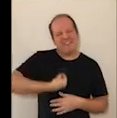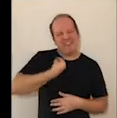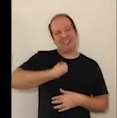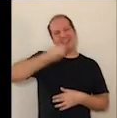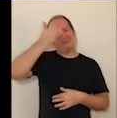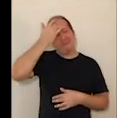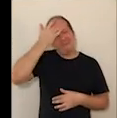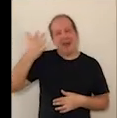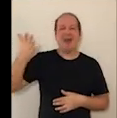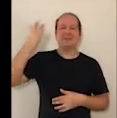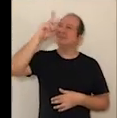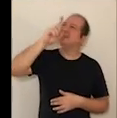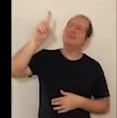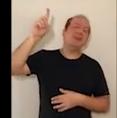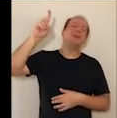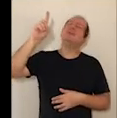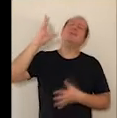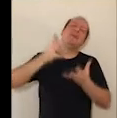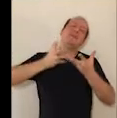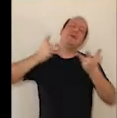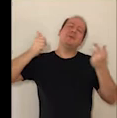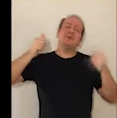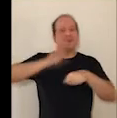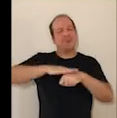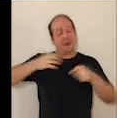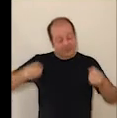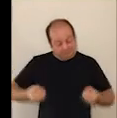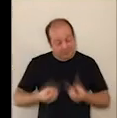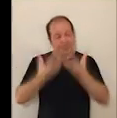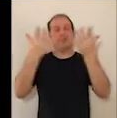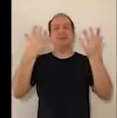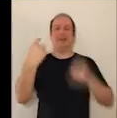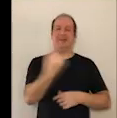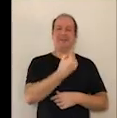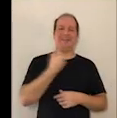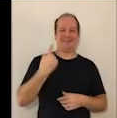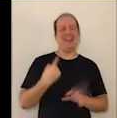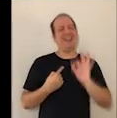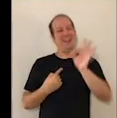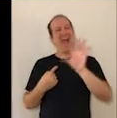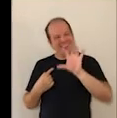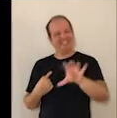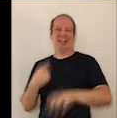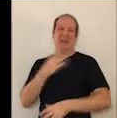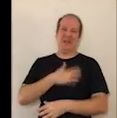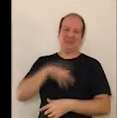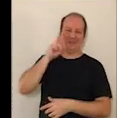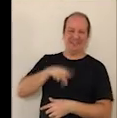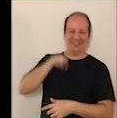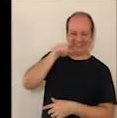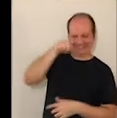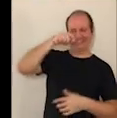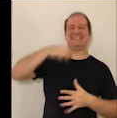como a vida é fácil quando o Divino Pai Eterno faz nascer imbecis como cogumelos depois da chuva. É assim que eu gosto de ver o